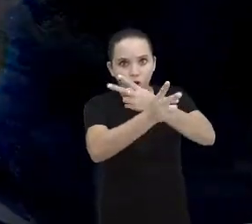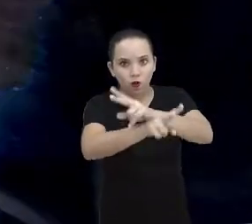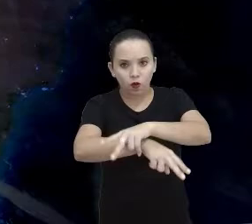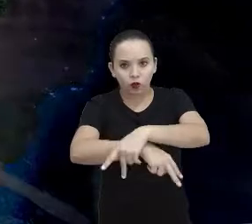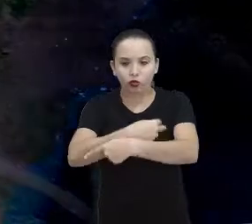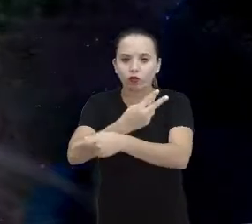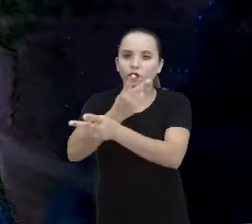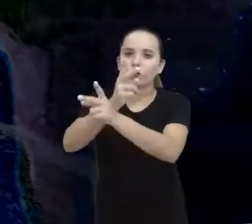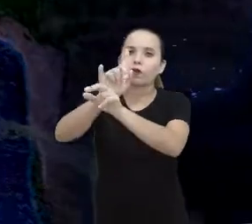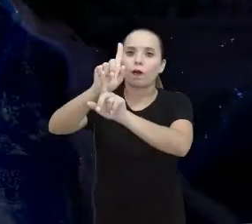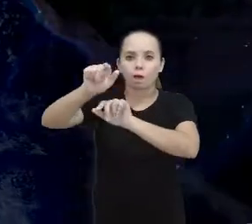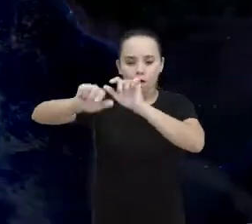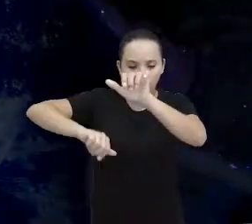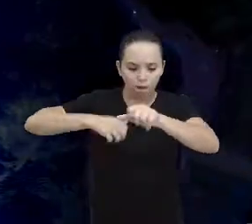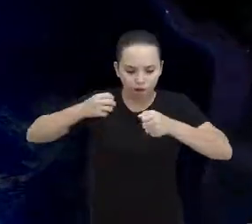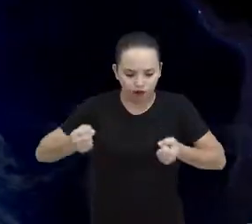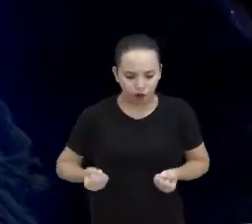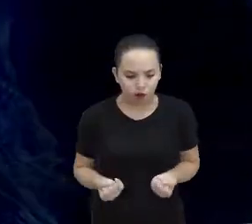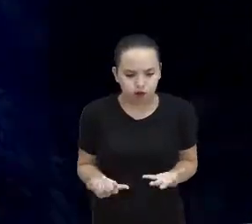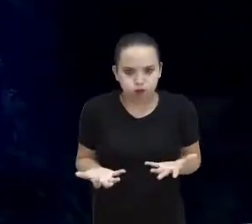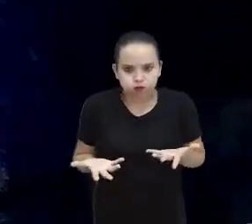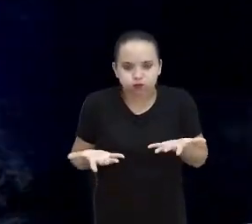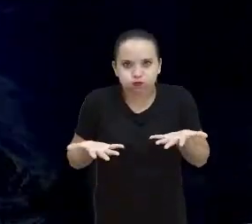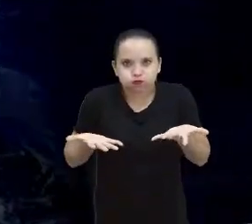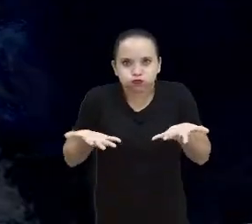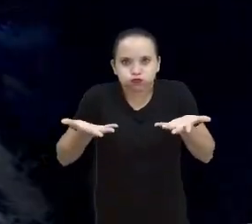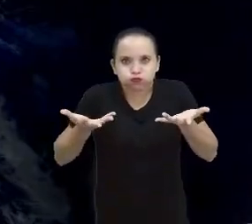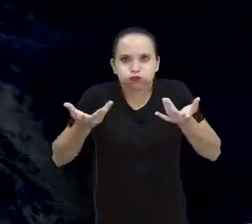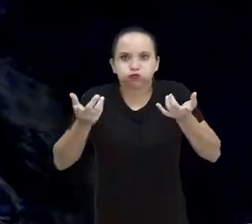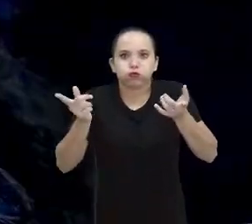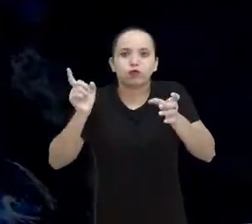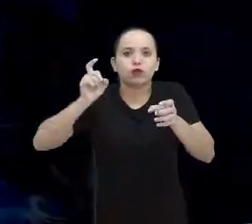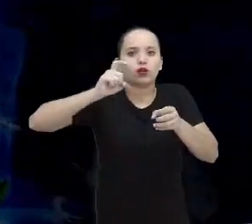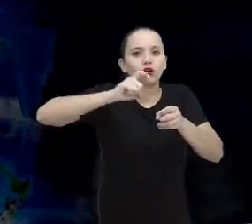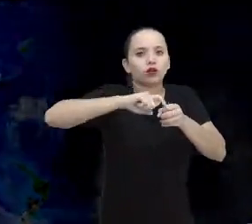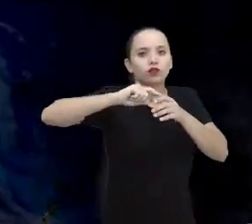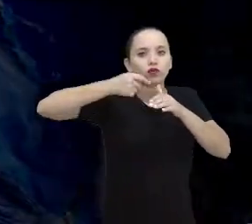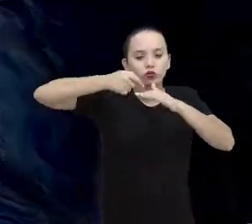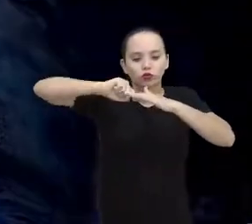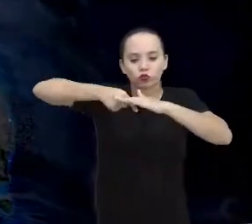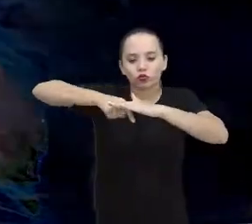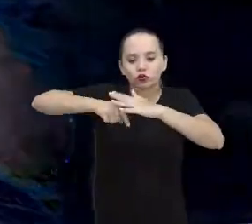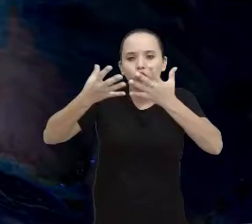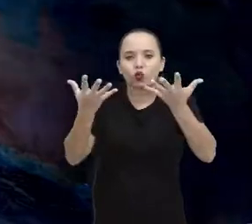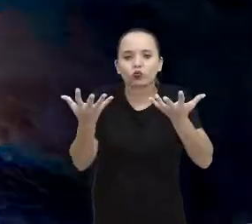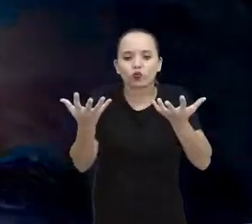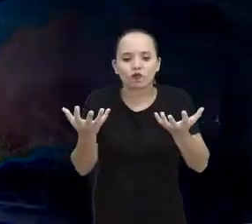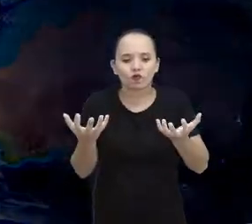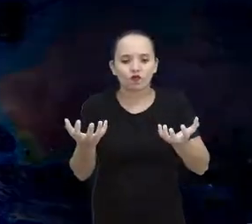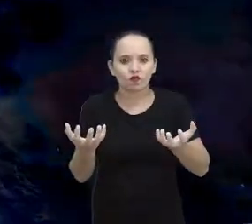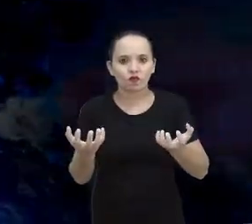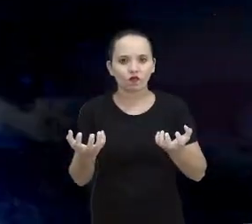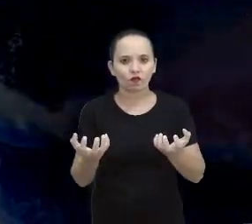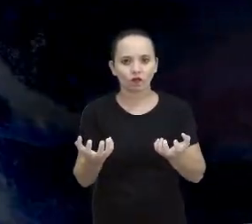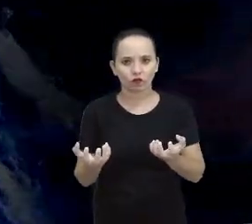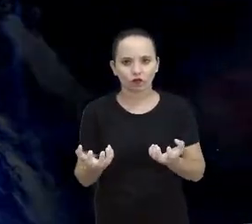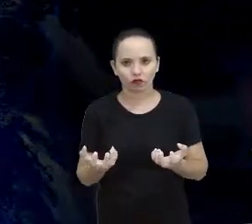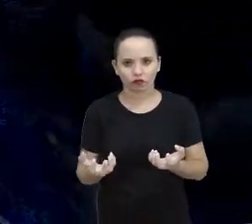o chão. E sempre voltam humildes pro fundo da terra, pro fundo da